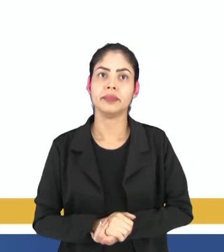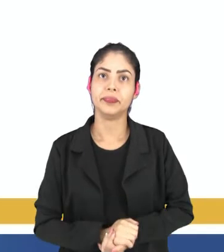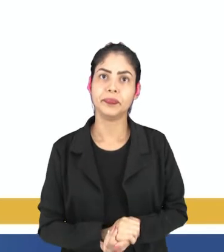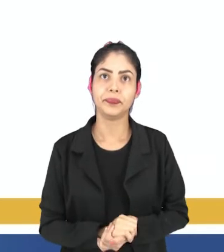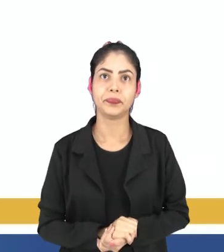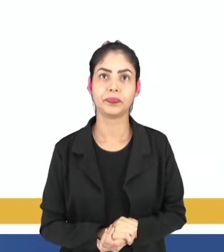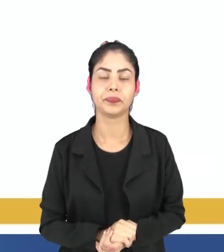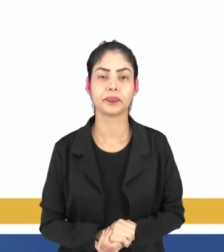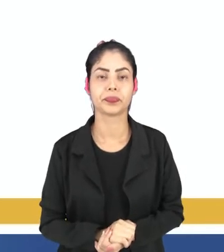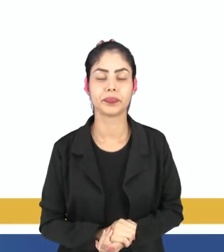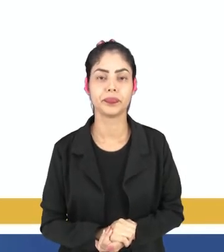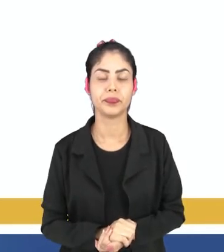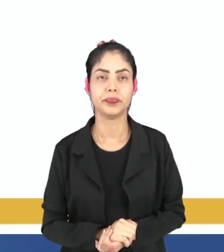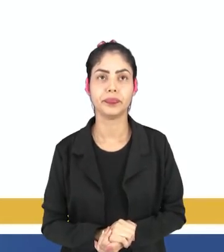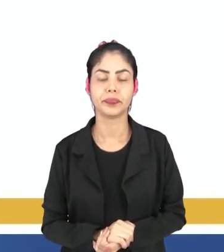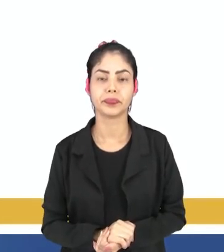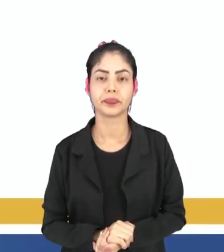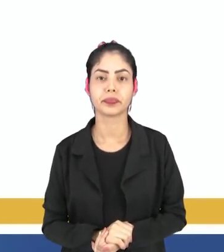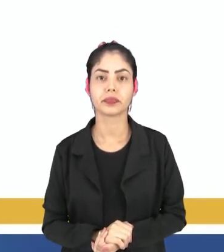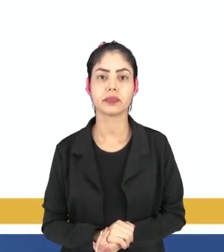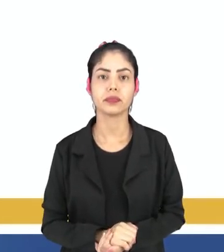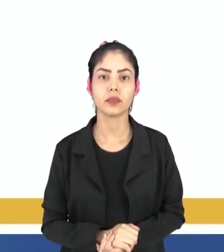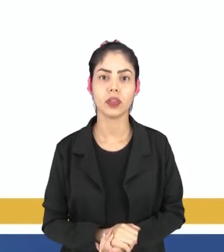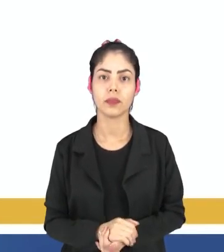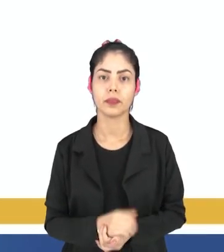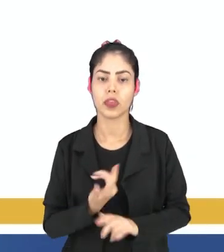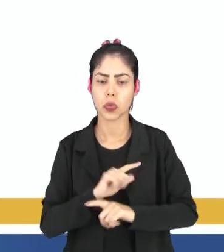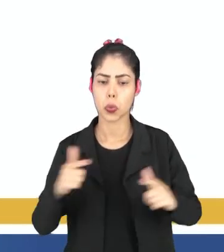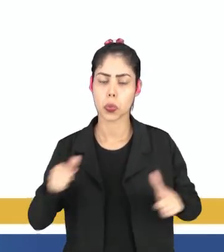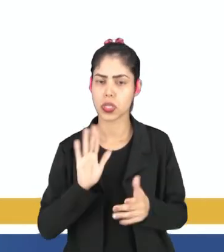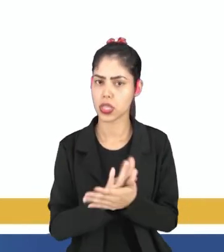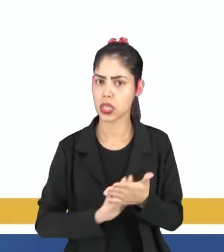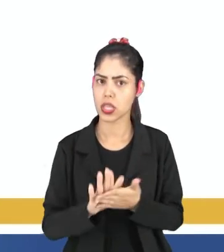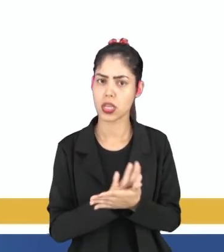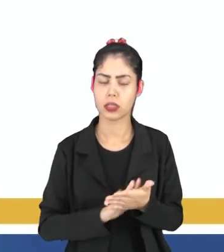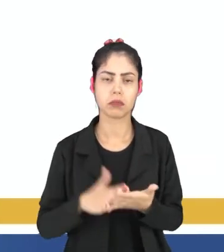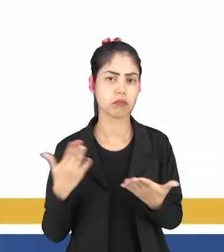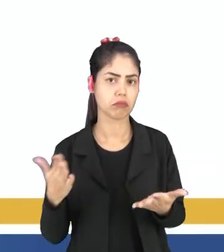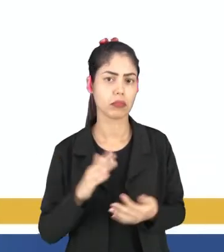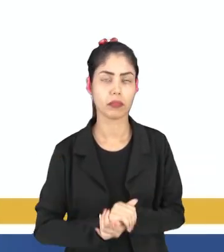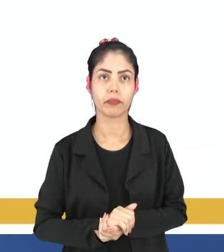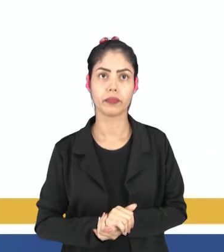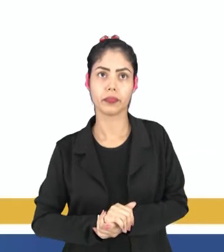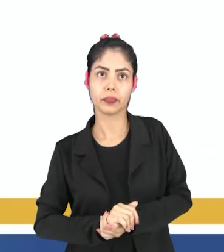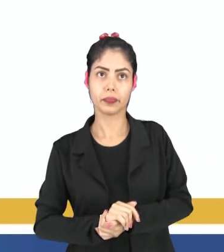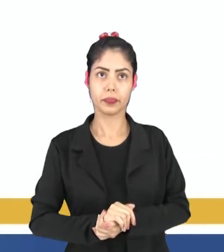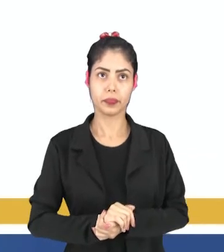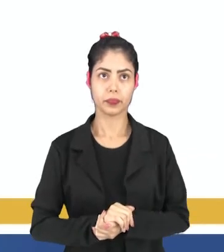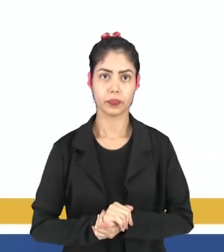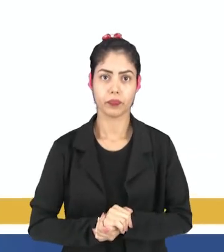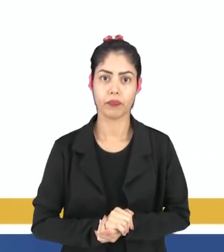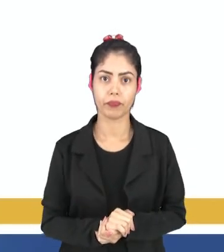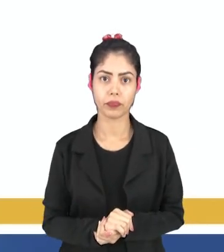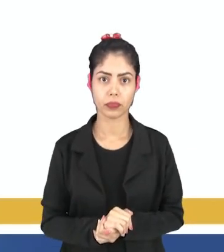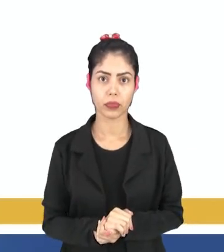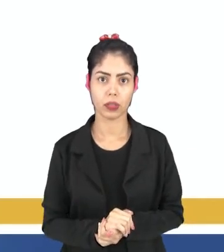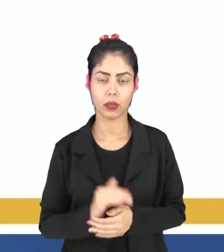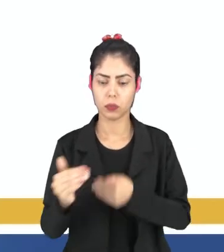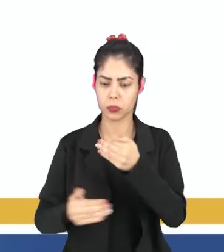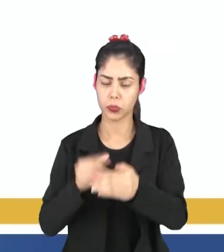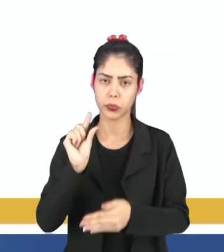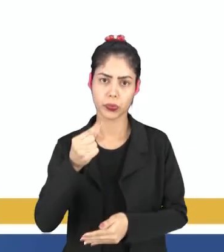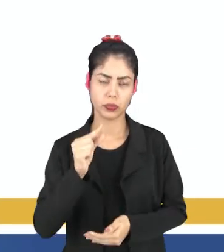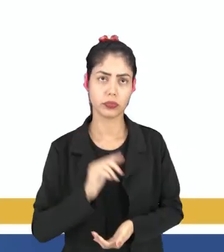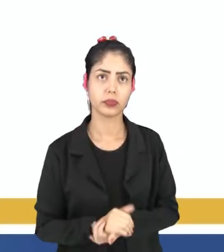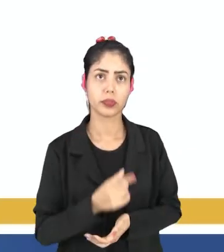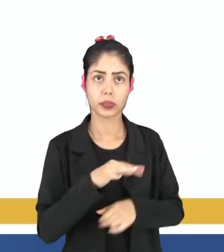para a proliferação de micro-organismos, né? Ninguém cresce, nenhum micro-organismo, né, se desenvolve sem água, né? São poucos, né? São poucos que se desenvolvem. No